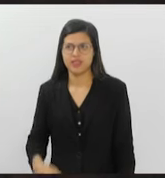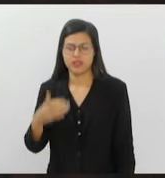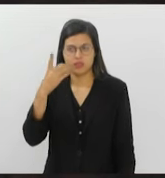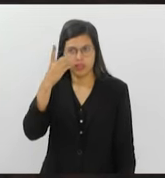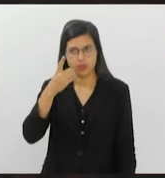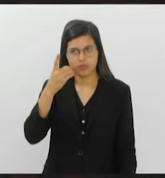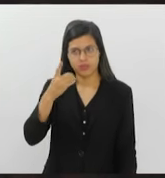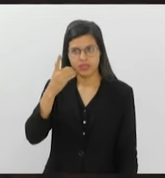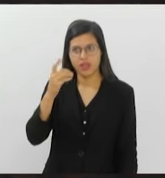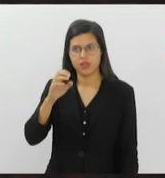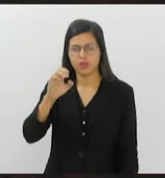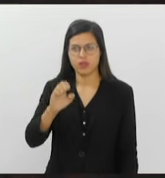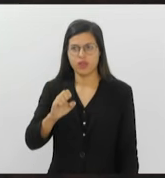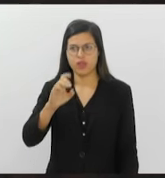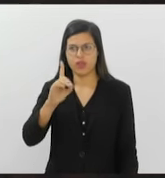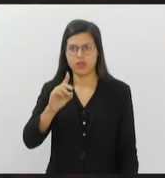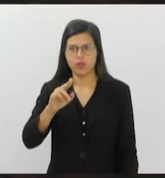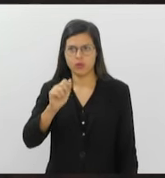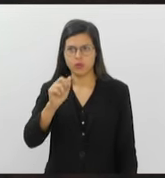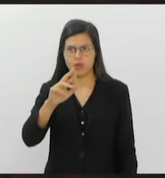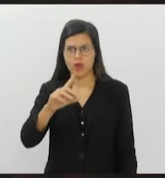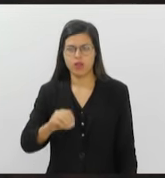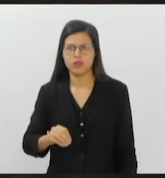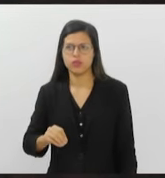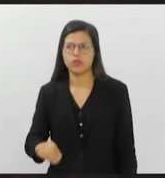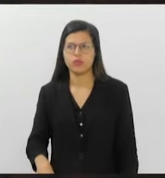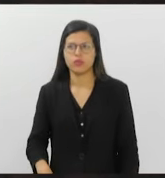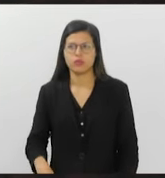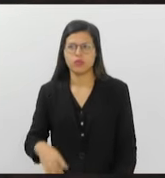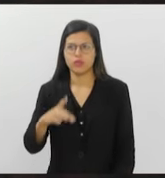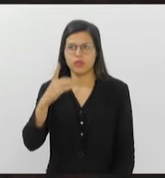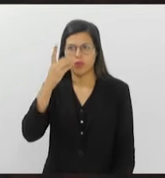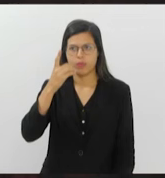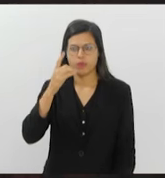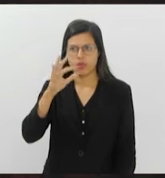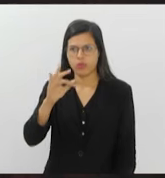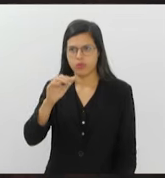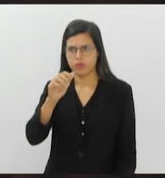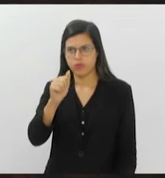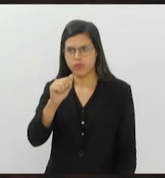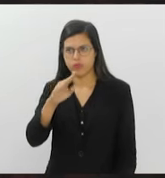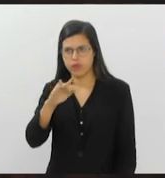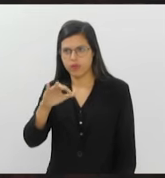Deputado Eduardo Cavalieri. Deputado Fábio Silva já votou